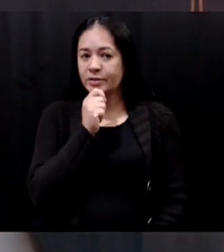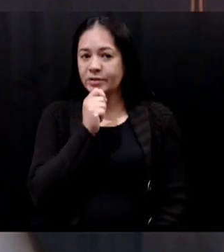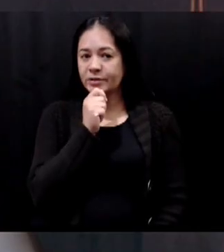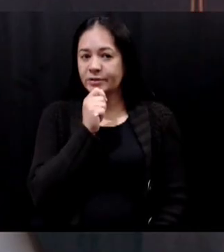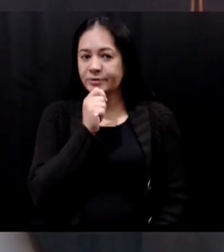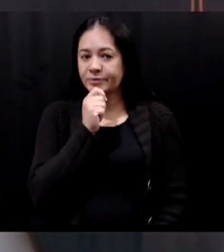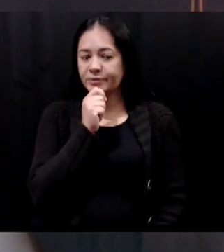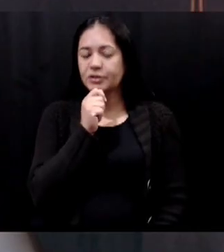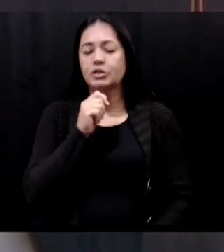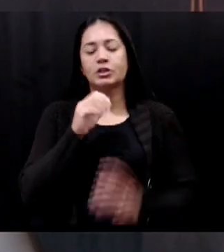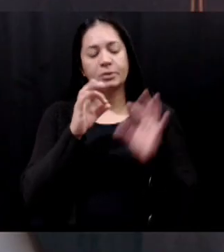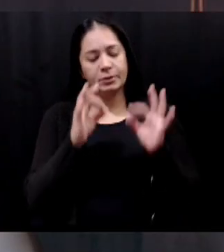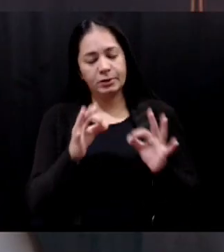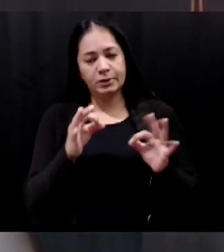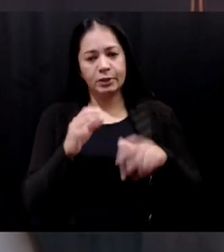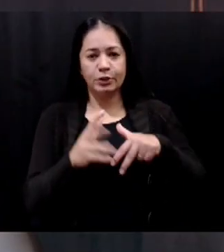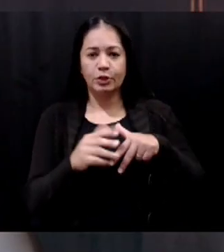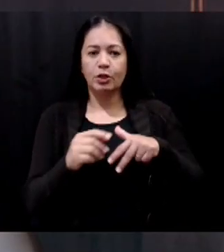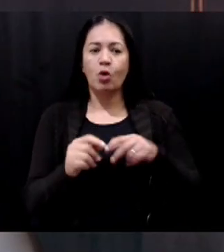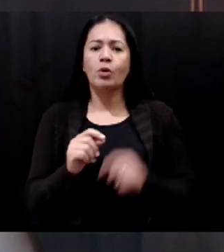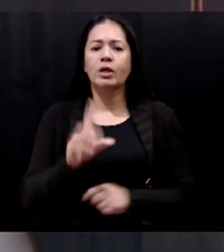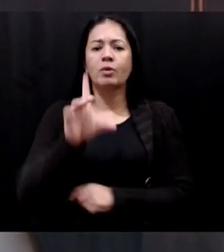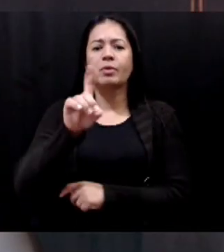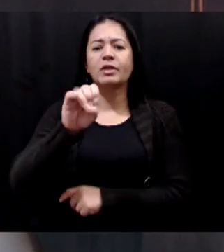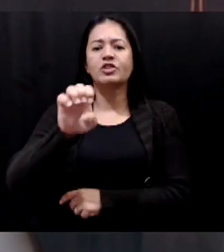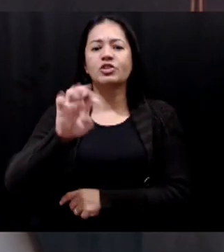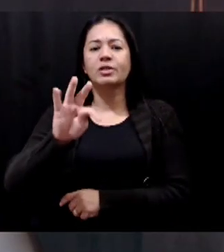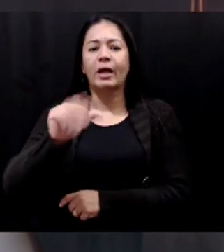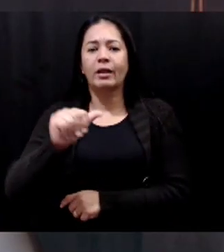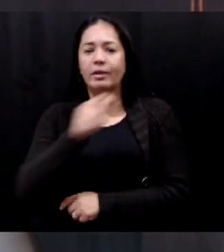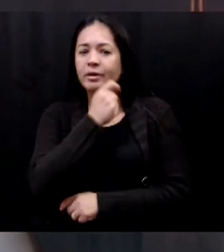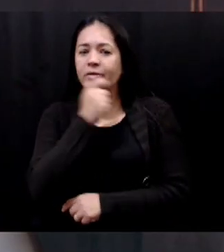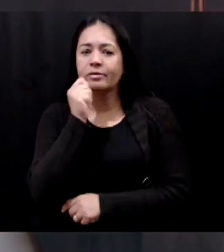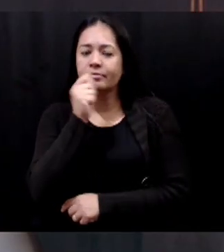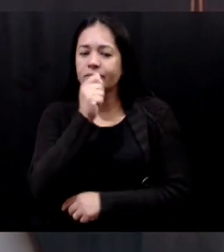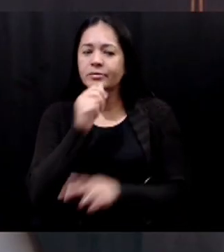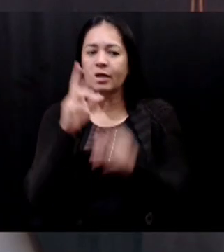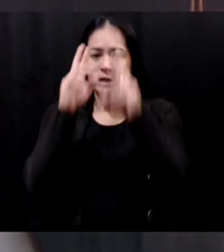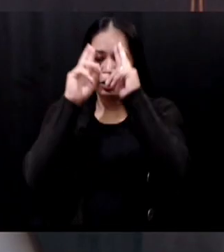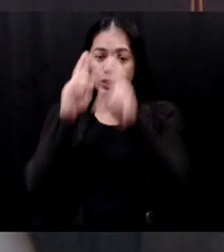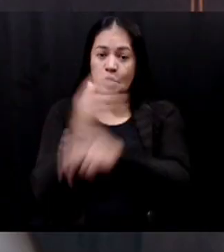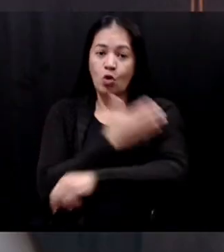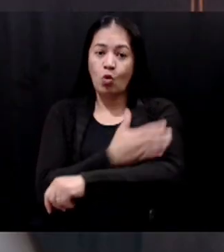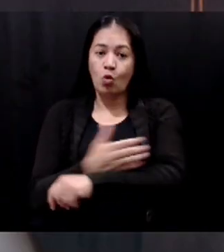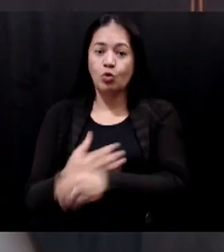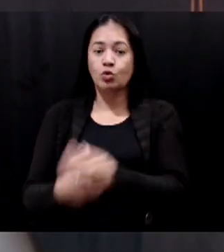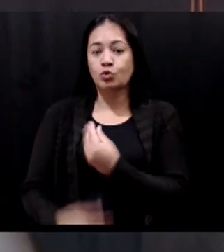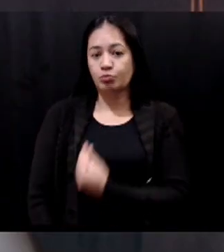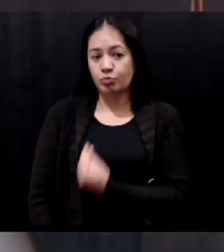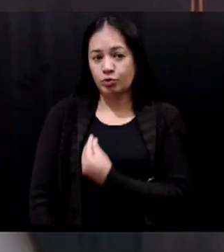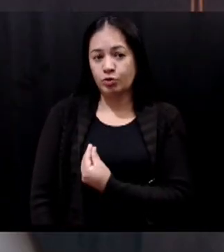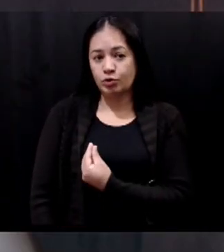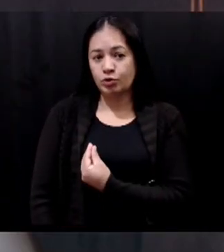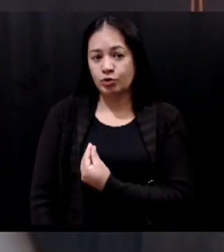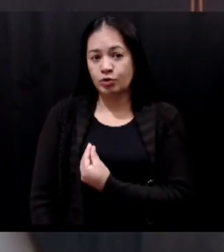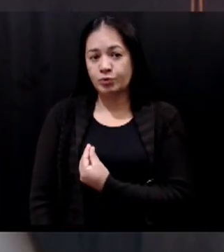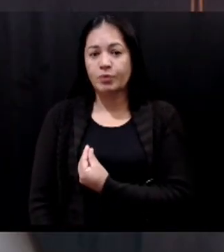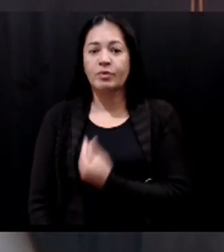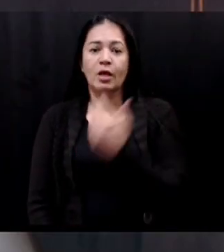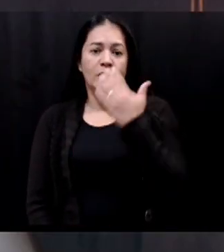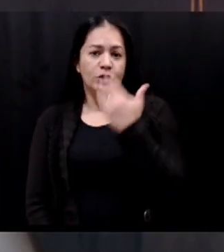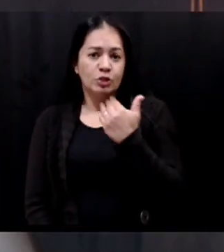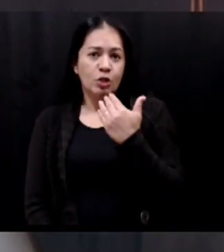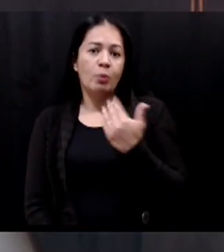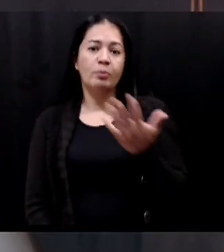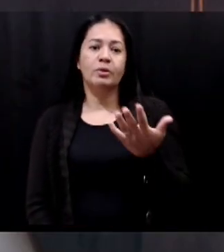o que é uma dieta que funciona bem? Que respeite os hábitos de vida, hábitos alimentares, rotina. Eu